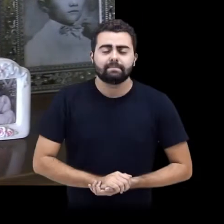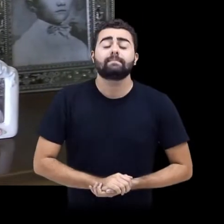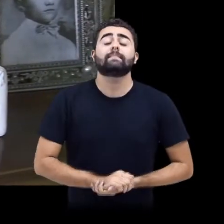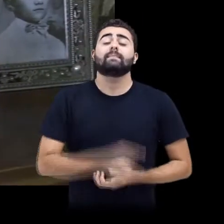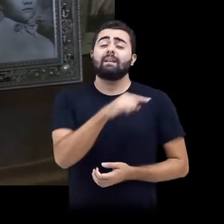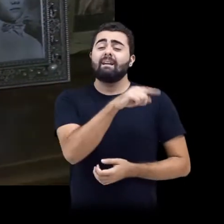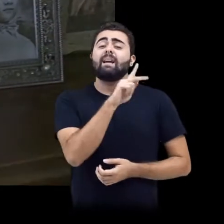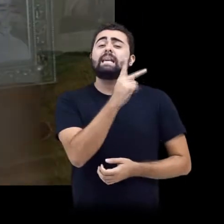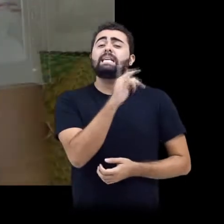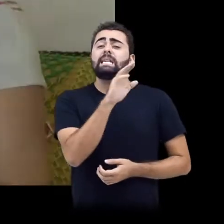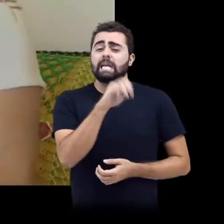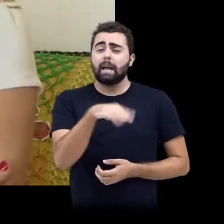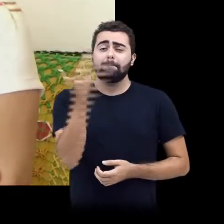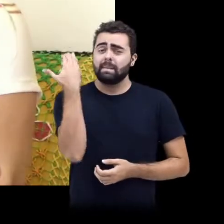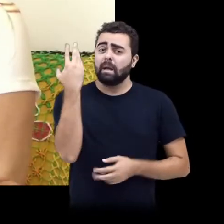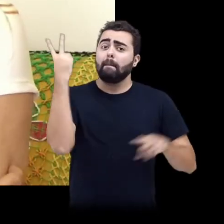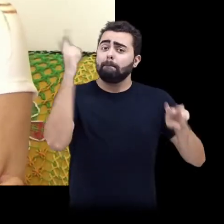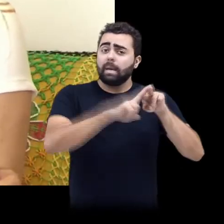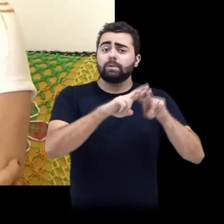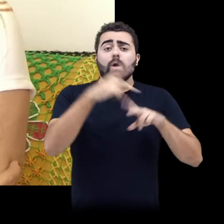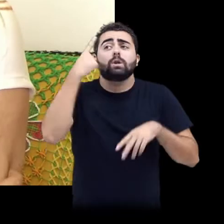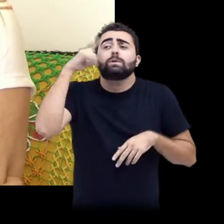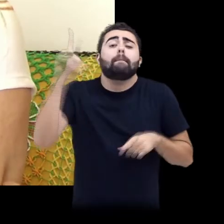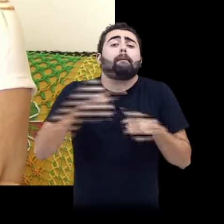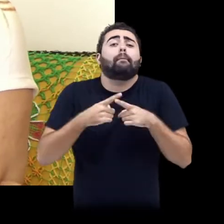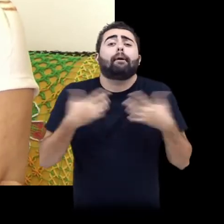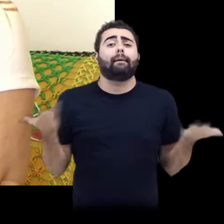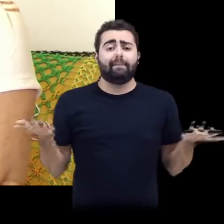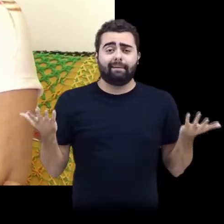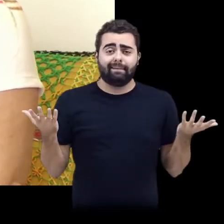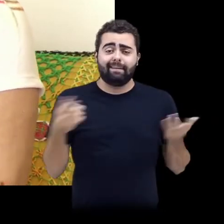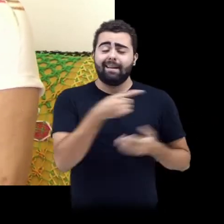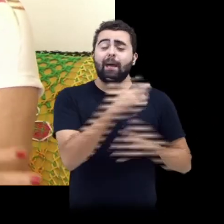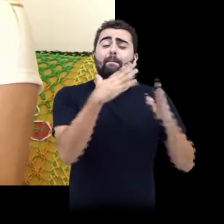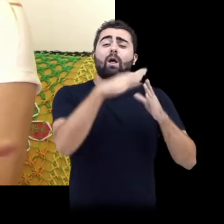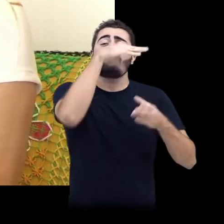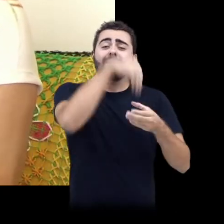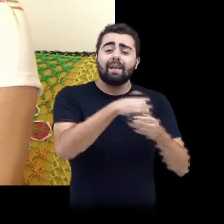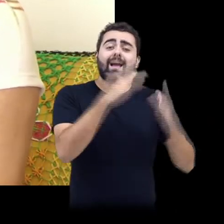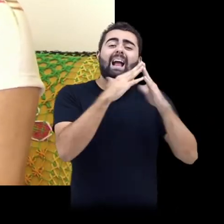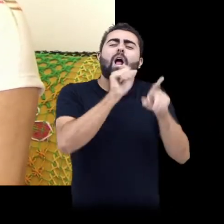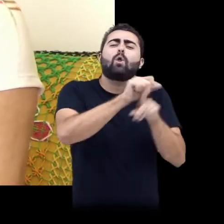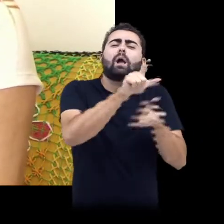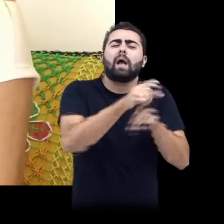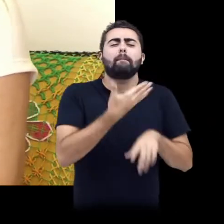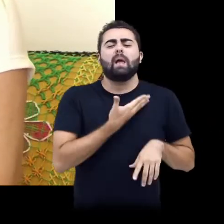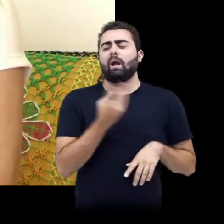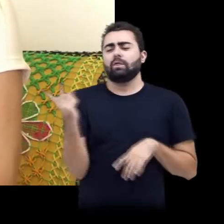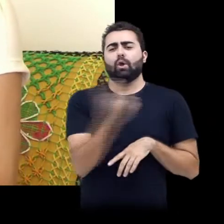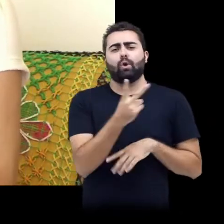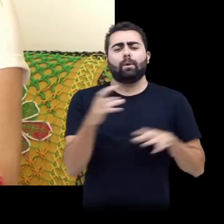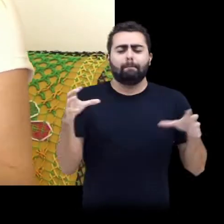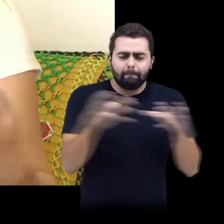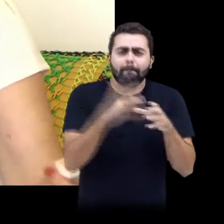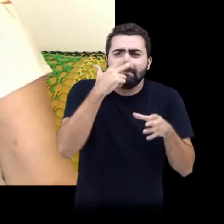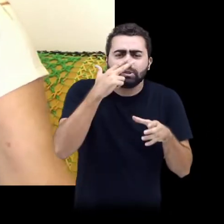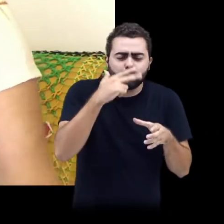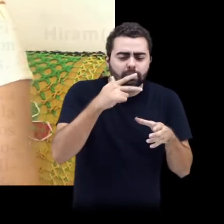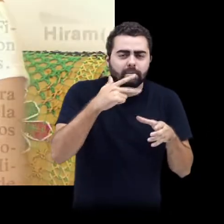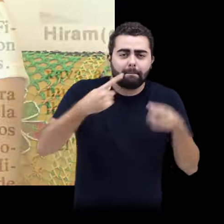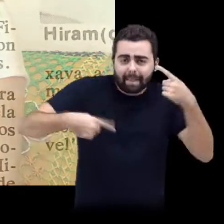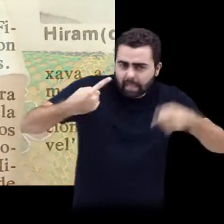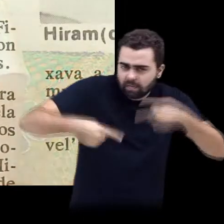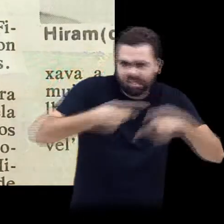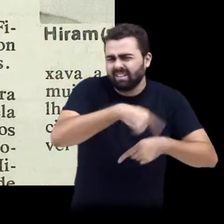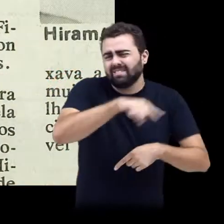preso sem saber por quê. Porque ele morava numa pensão no Rio e tinha um amigo, um companheiro que era do partido, ele não sabia nada